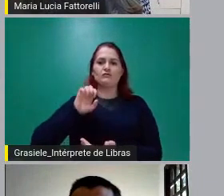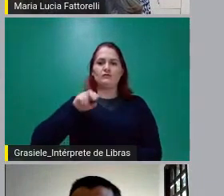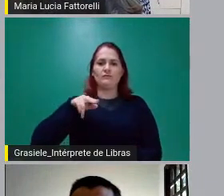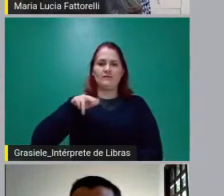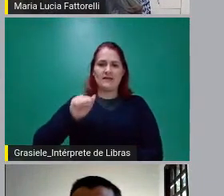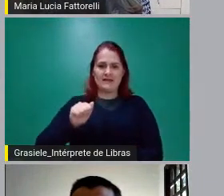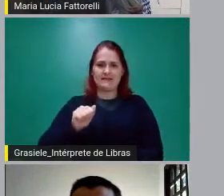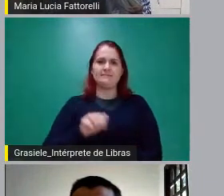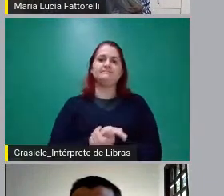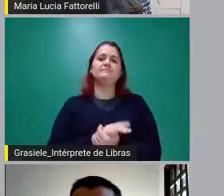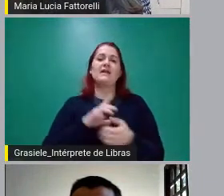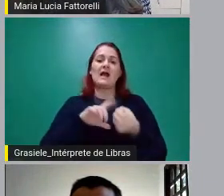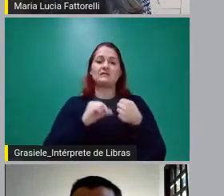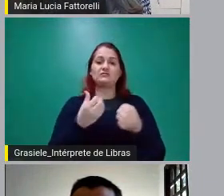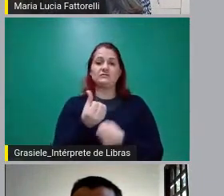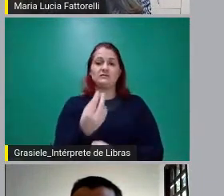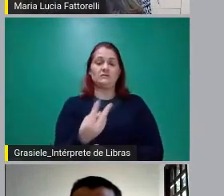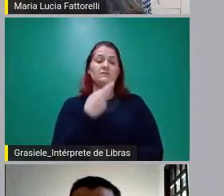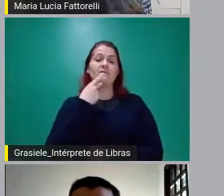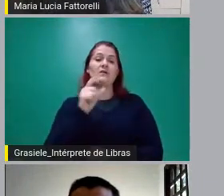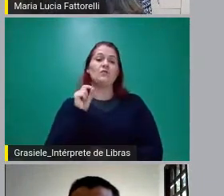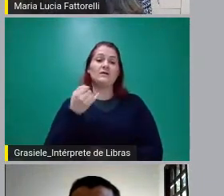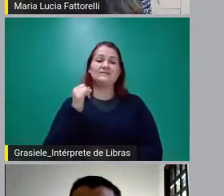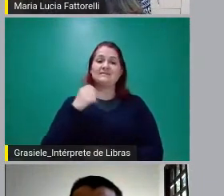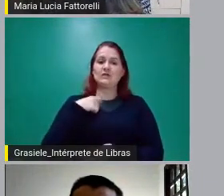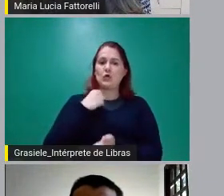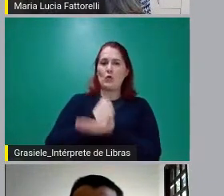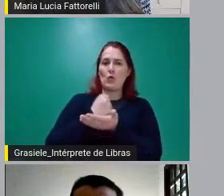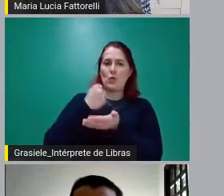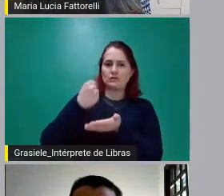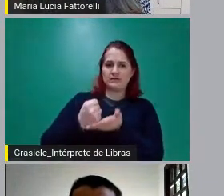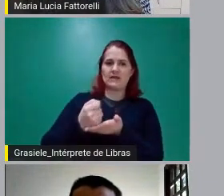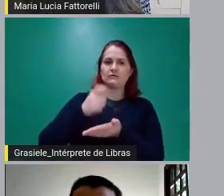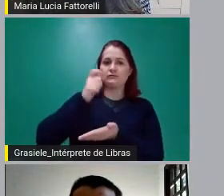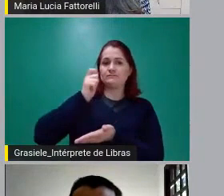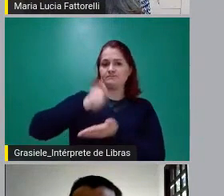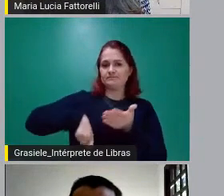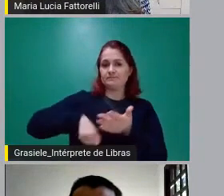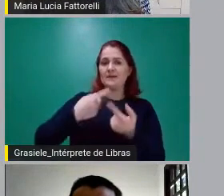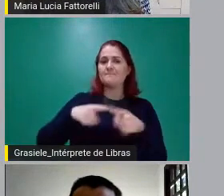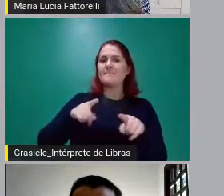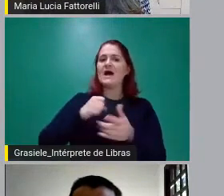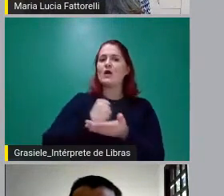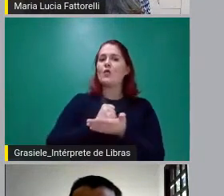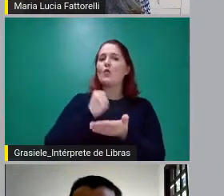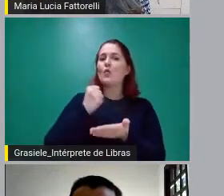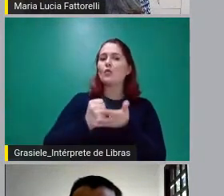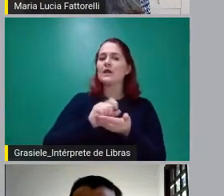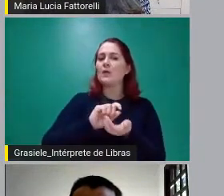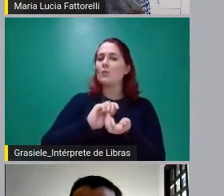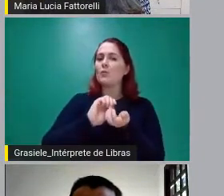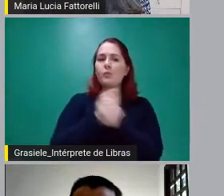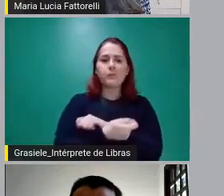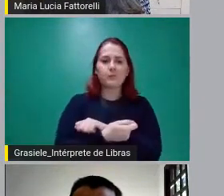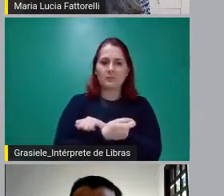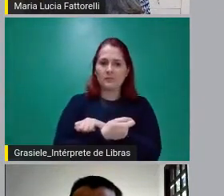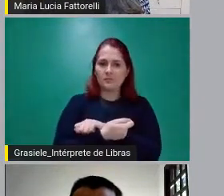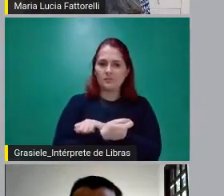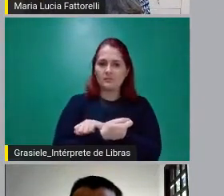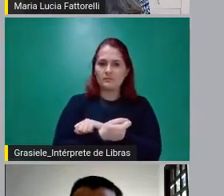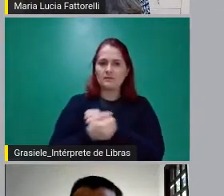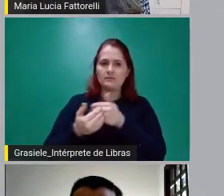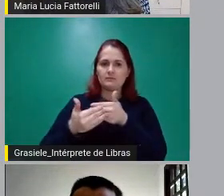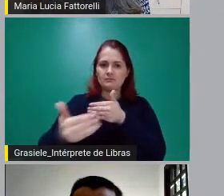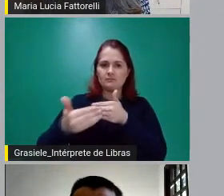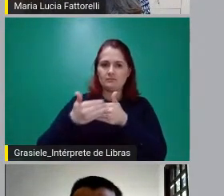contrato foi realizado sob determinadas condições e as condições e o contexto daquele contrato foi alterado bruscamente